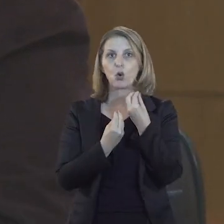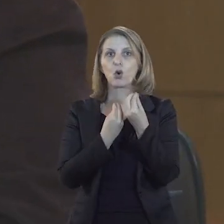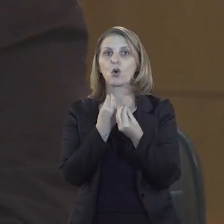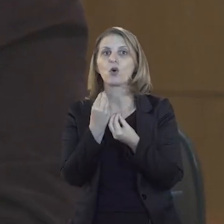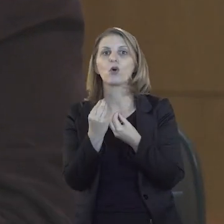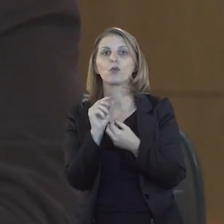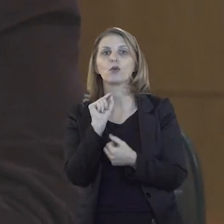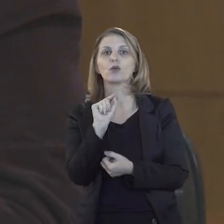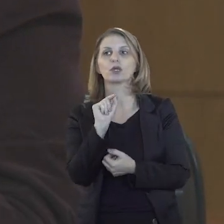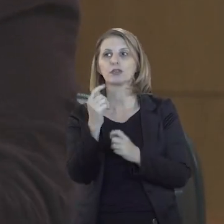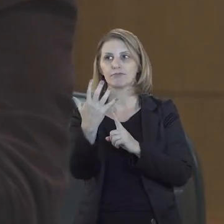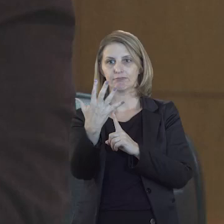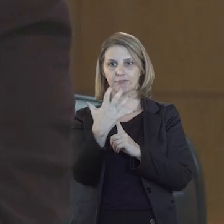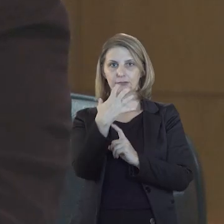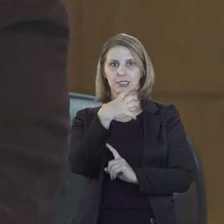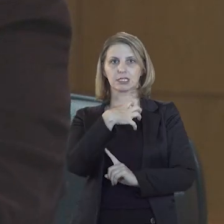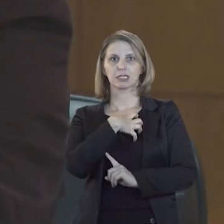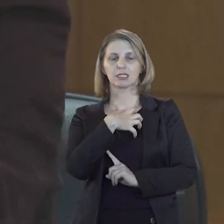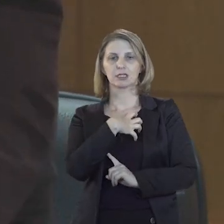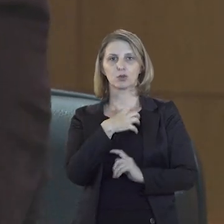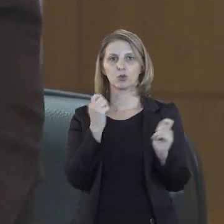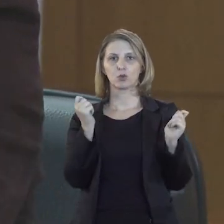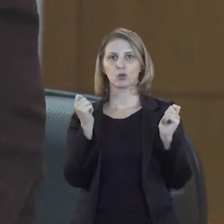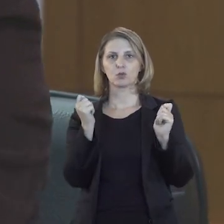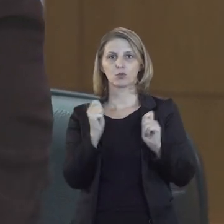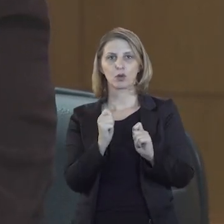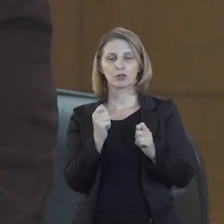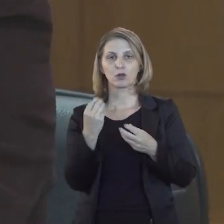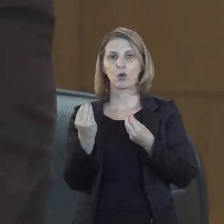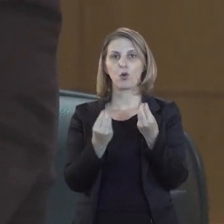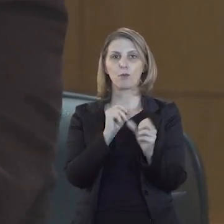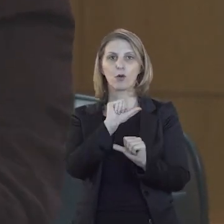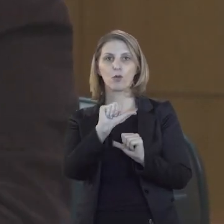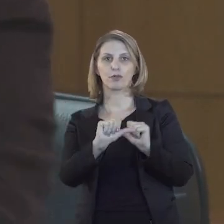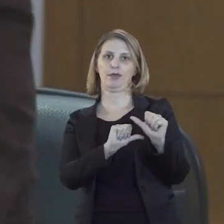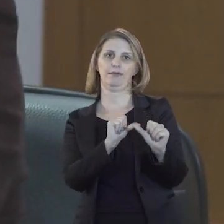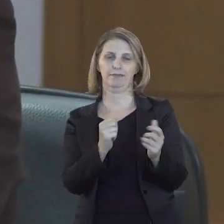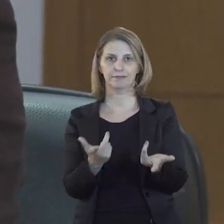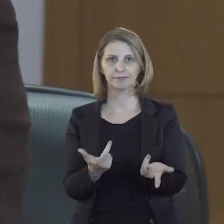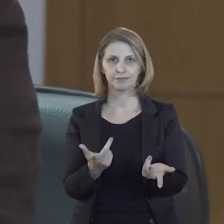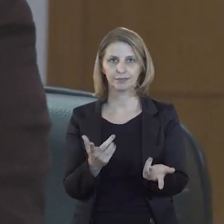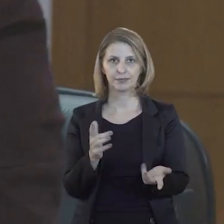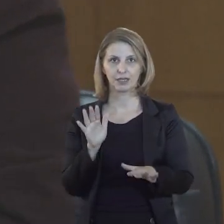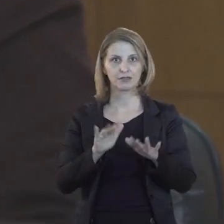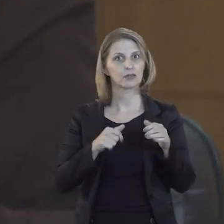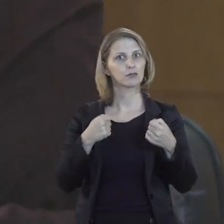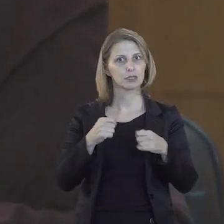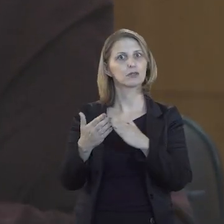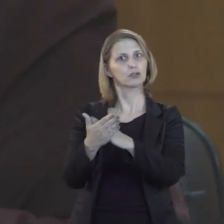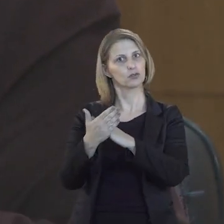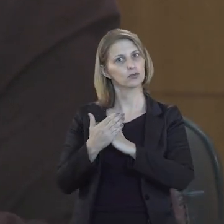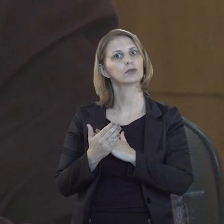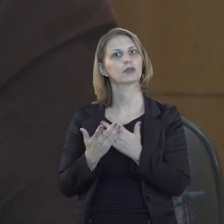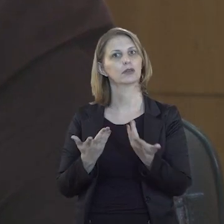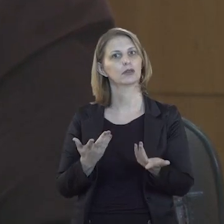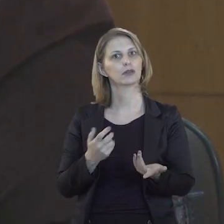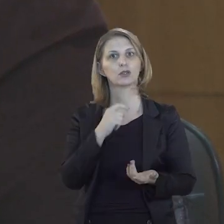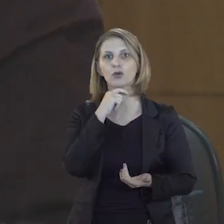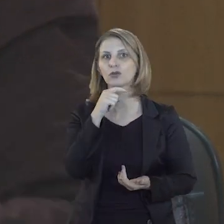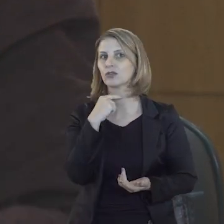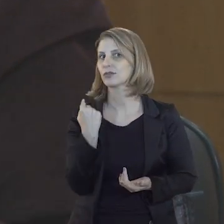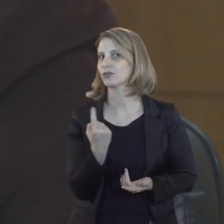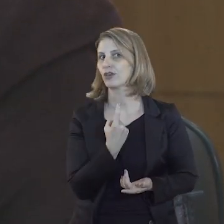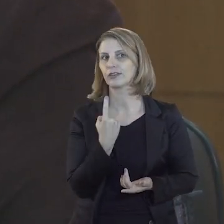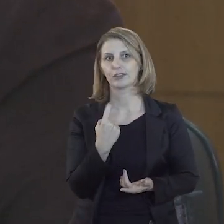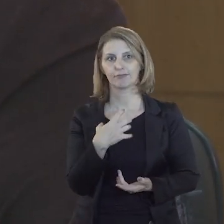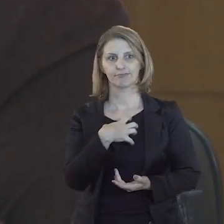acontecendo. De que forma o que me afeta, de que forma eu estou sendo afetado, e muitas vezes eu preciso de